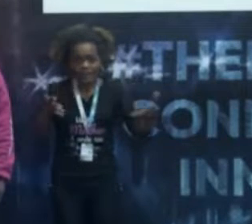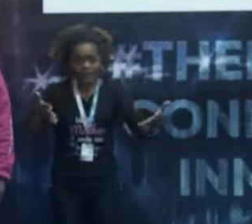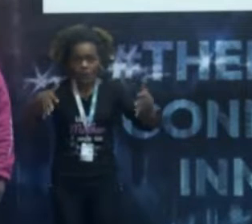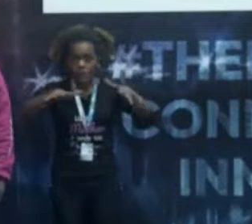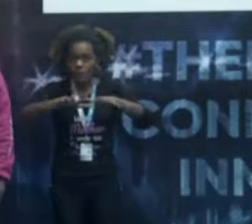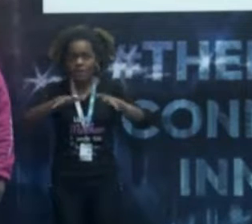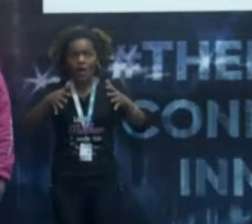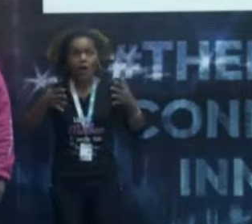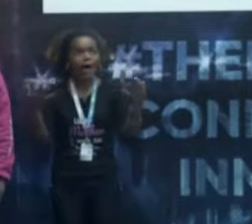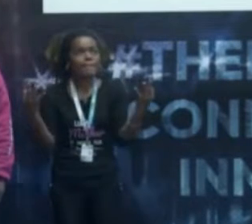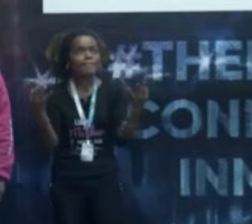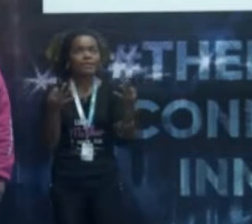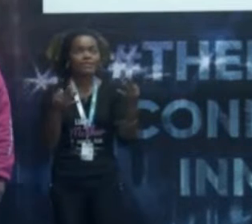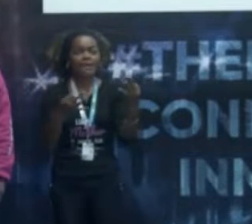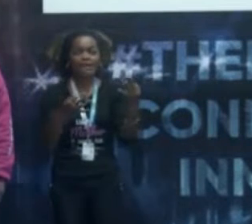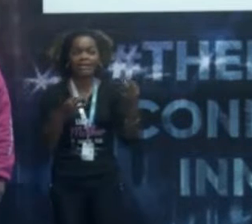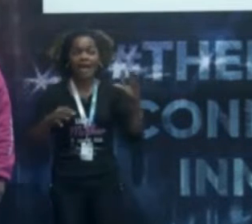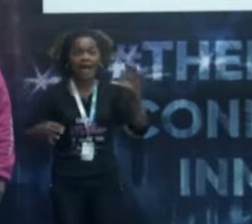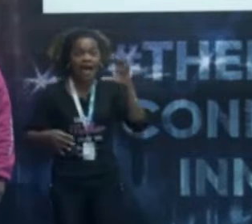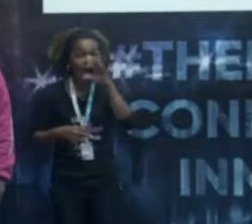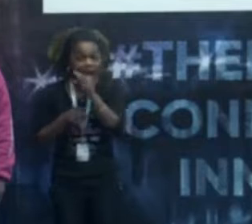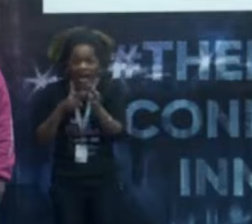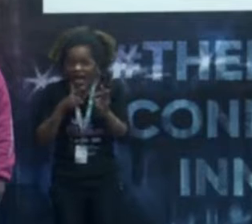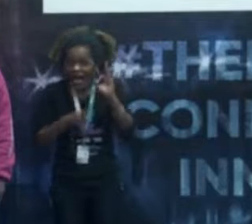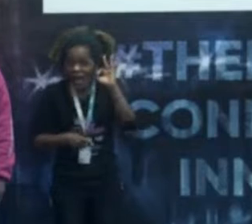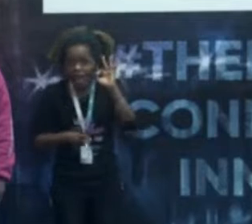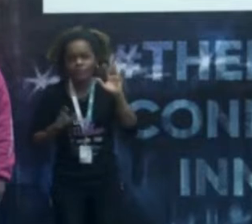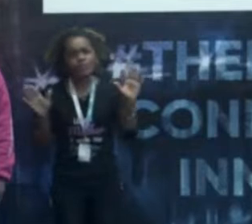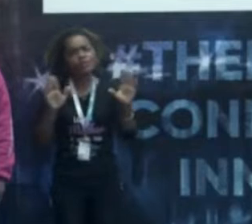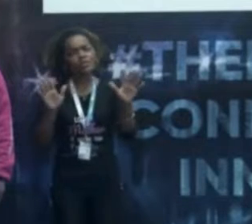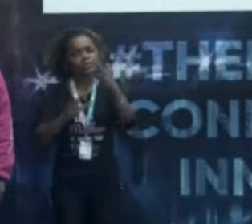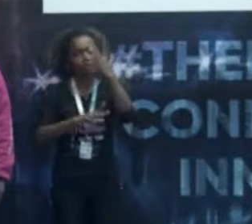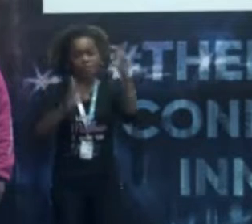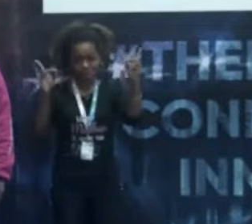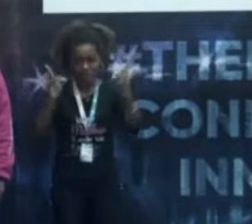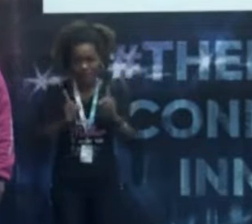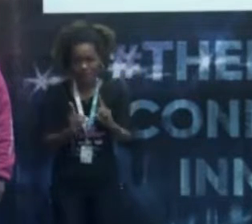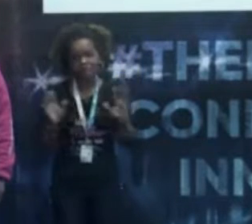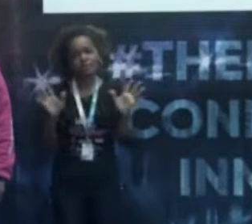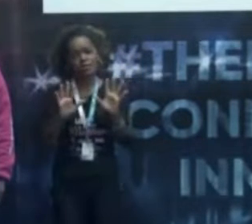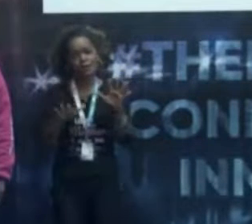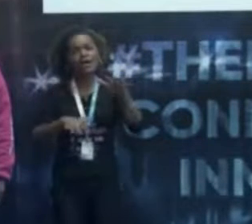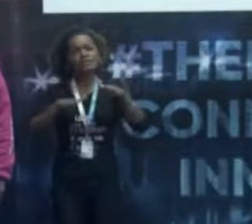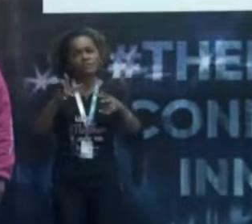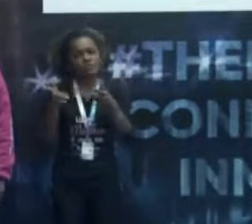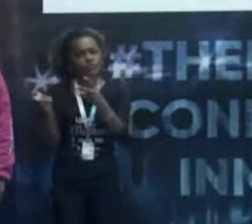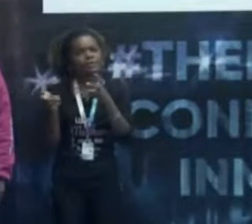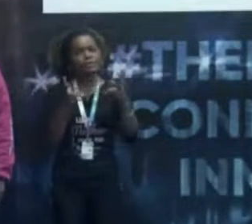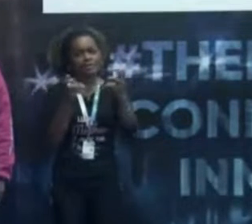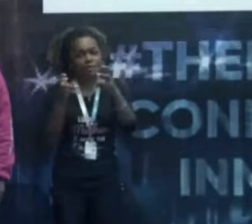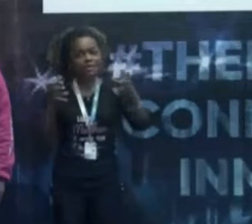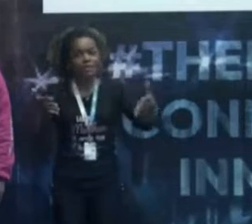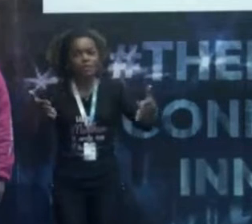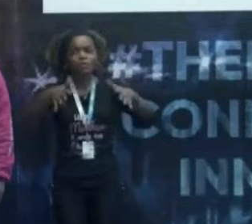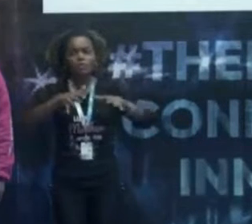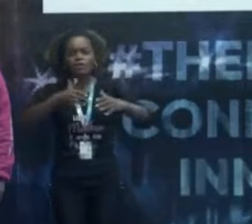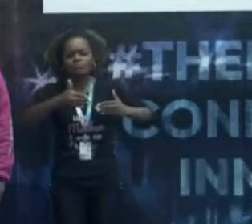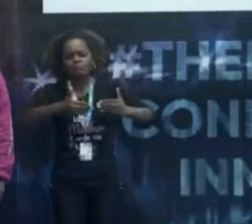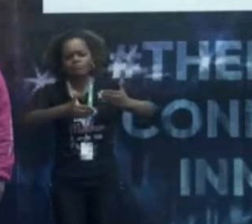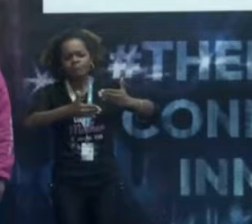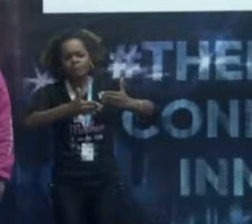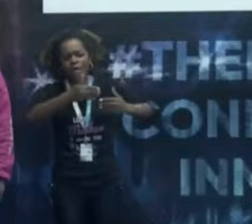noite ou vai ser feita na entrada da pessoa com deficiência, por exemplo. A gente muitas vezes vai ver uma inclusão ao decorrer Até porque a gente não